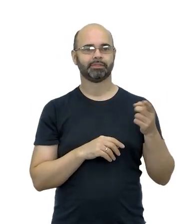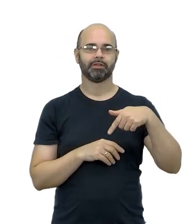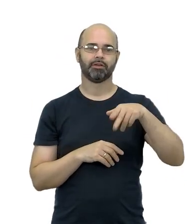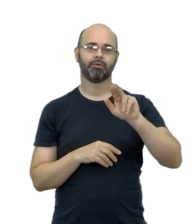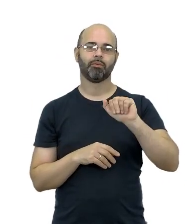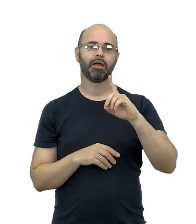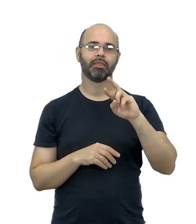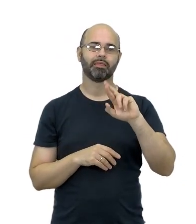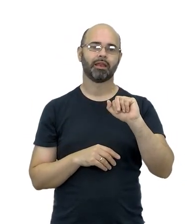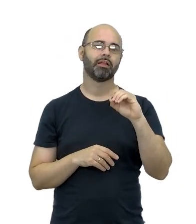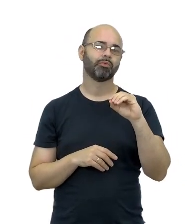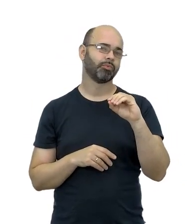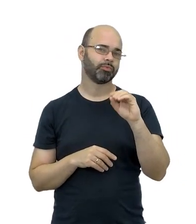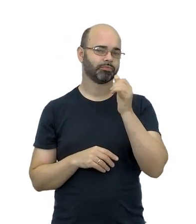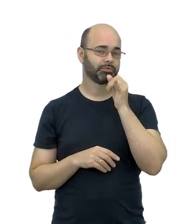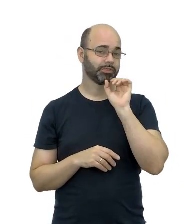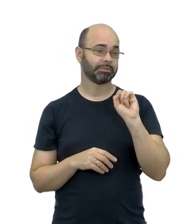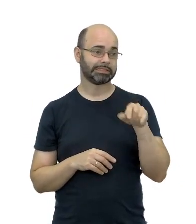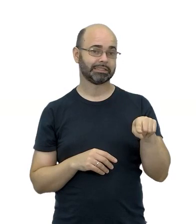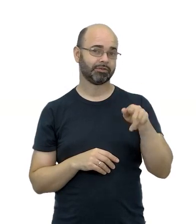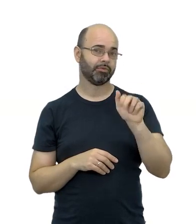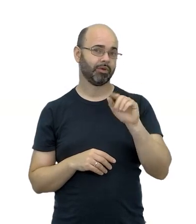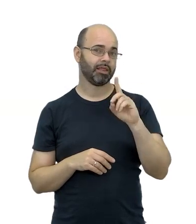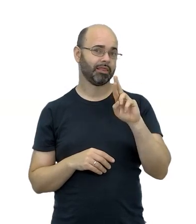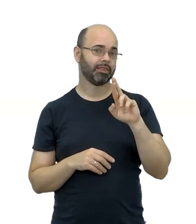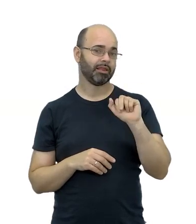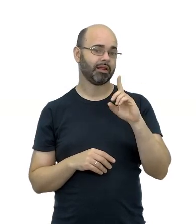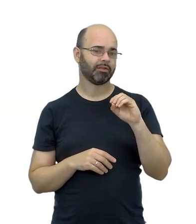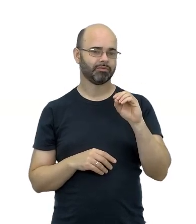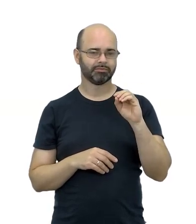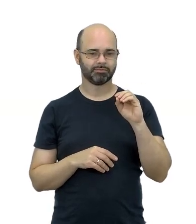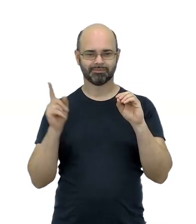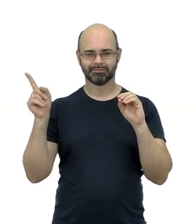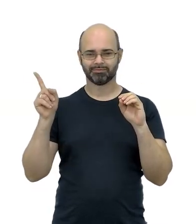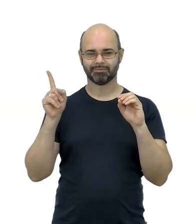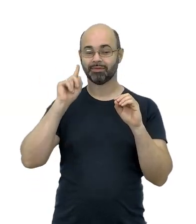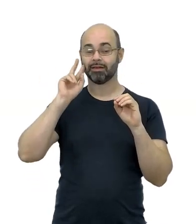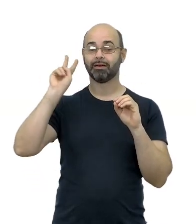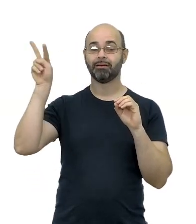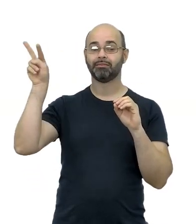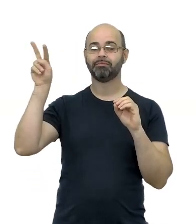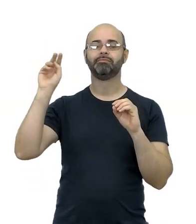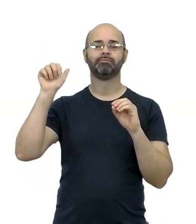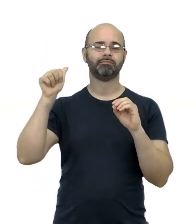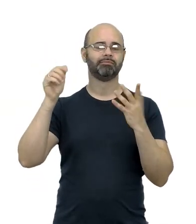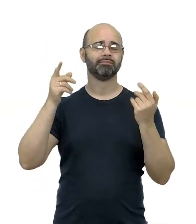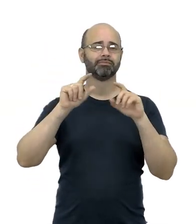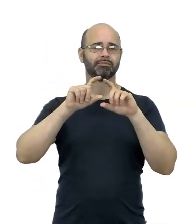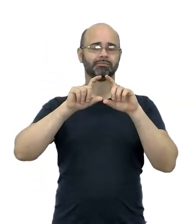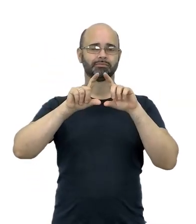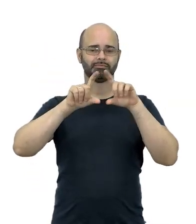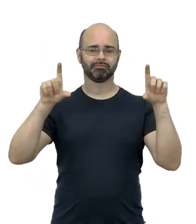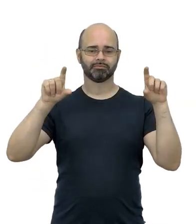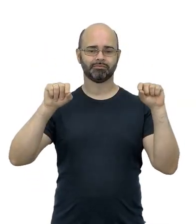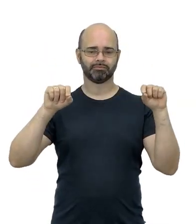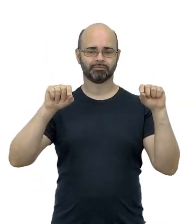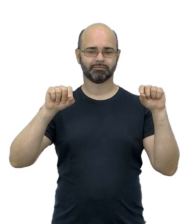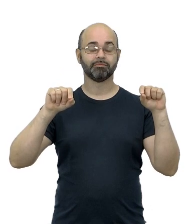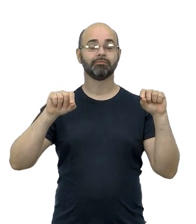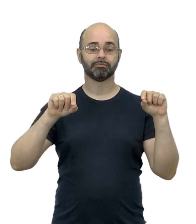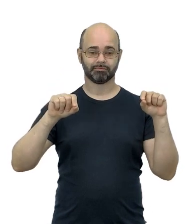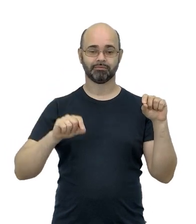quadrado, né? Se eu tenho lá um quadrado, vou voltar lá naquela figurinha lá. Tenho lá um retângulo. Bom, então